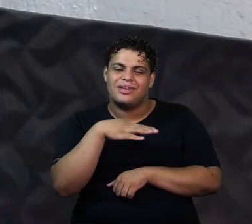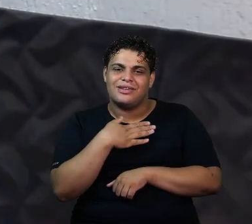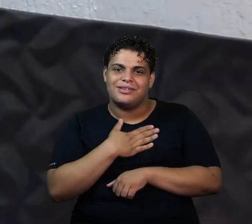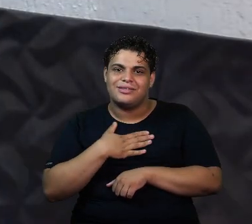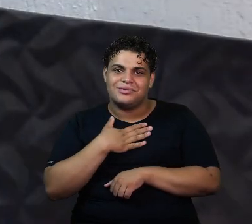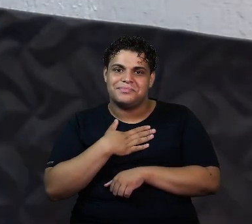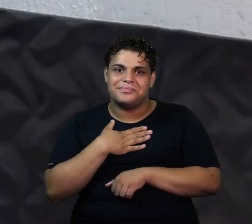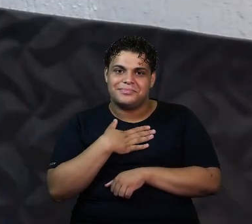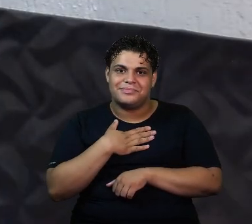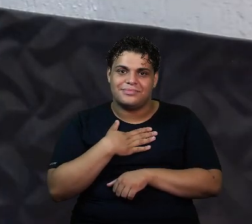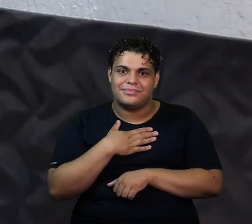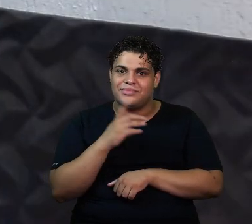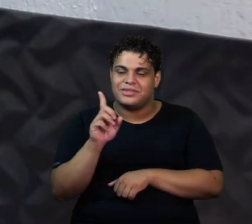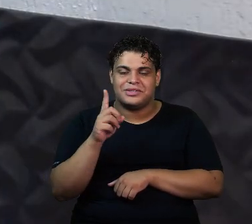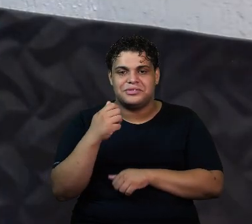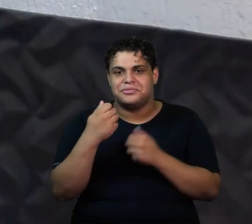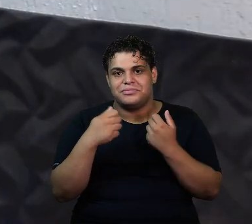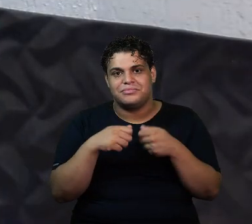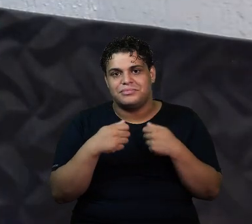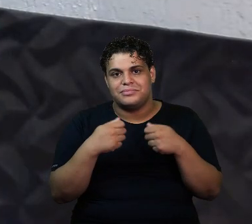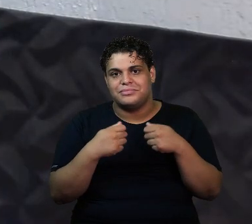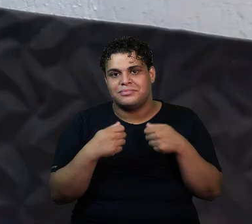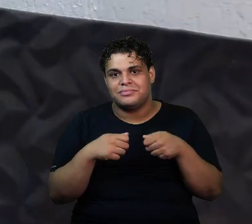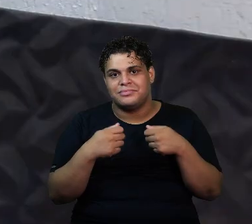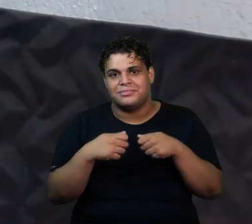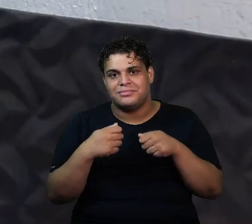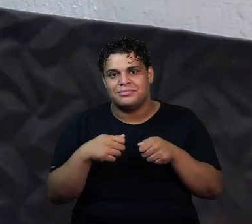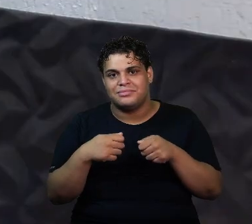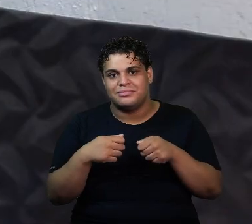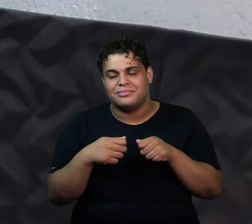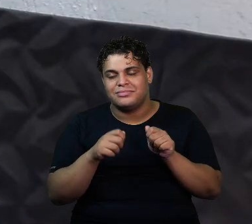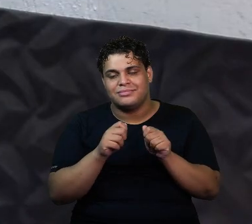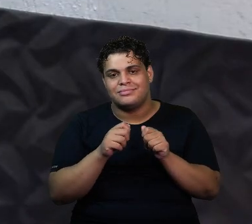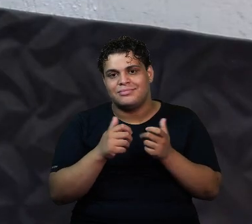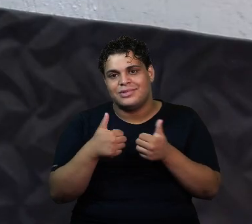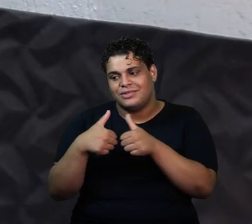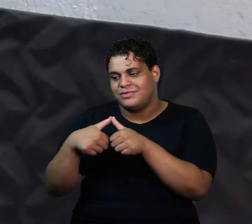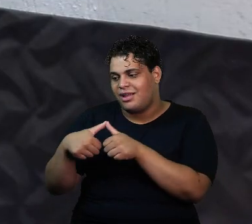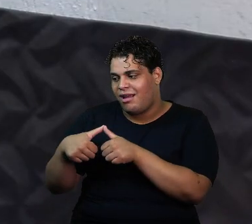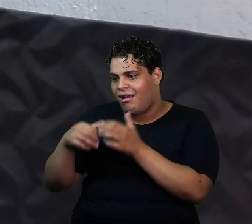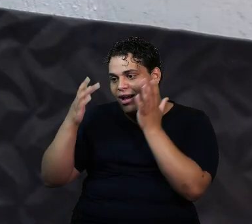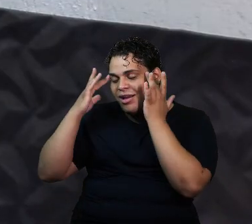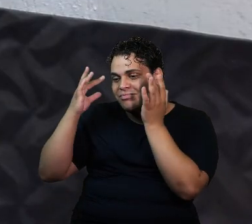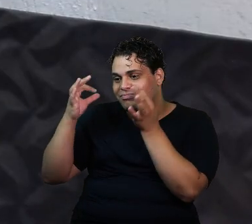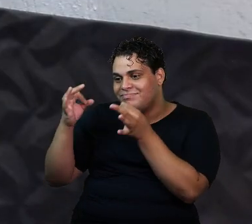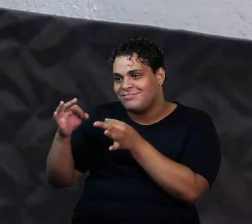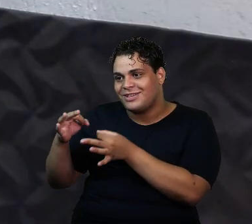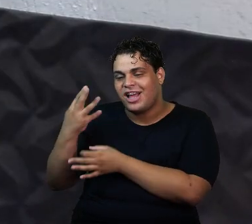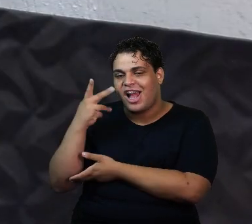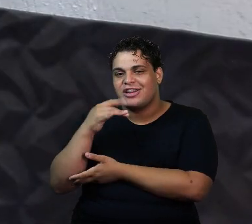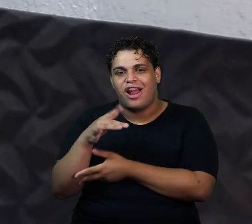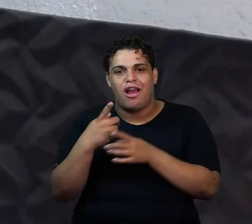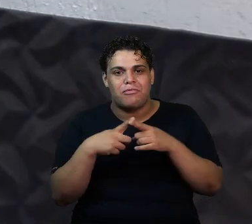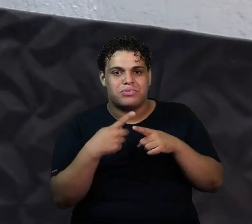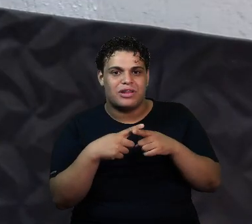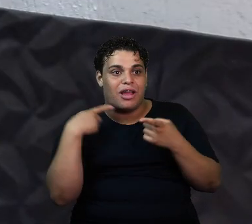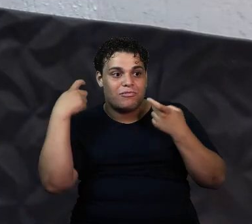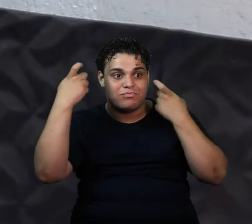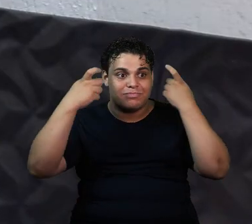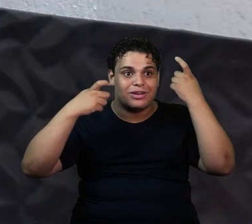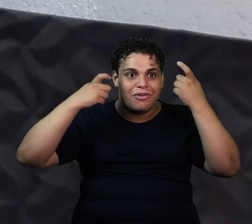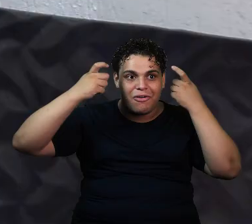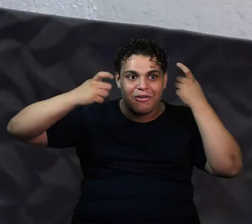né? Você não precisa de exatamente ficar conscientizando aquela criança, porque ela vai realmente se